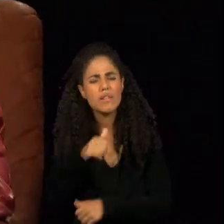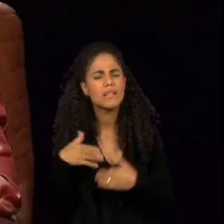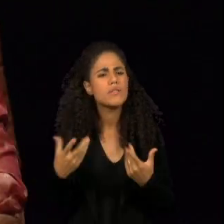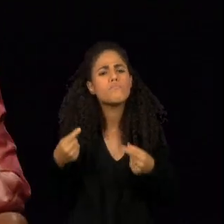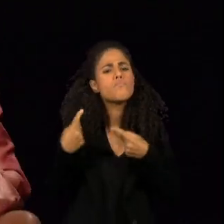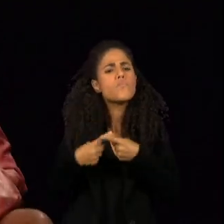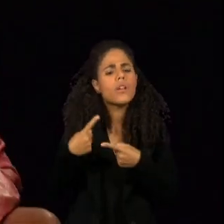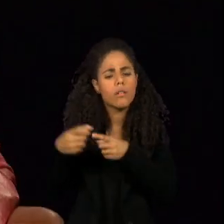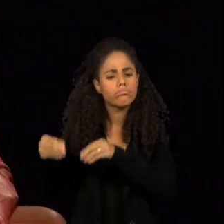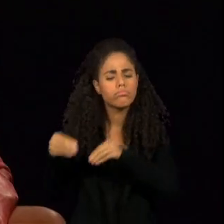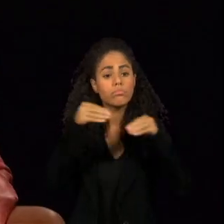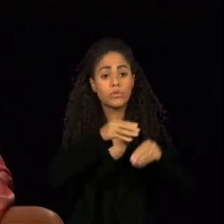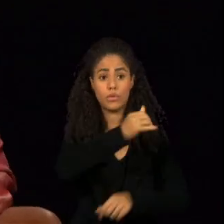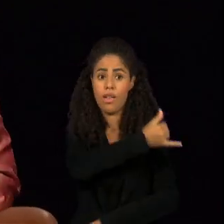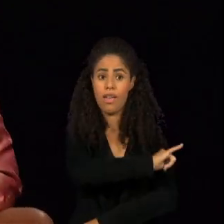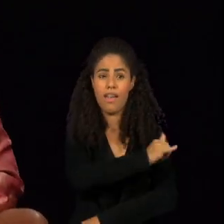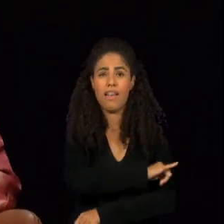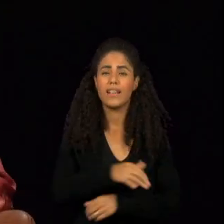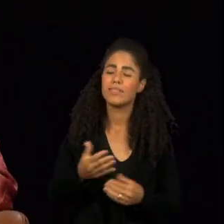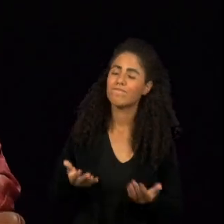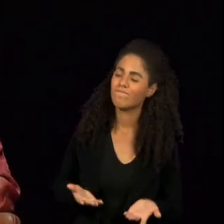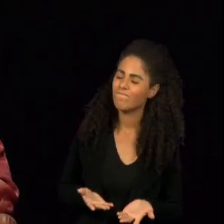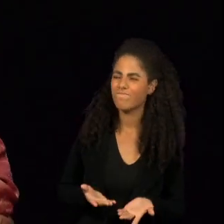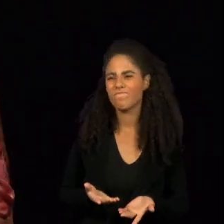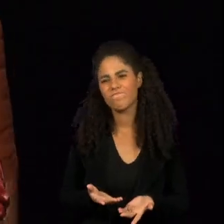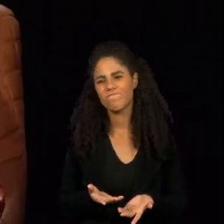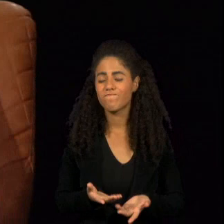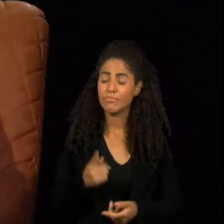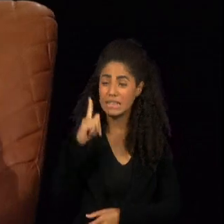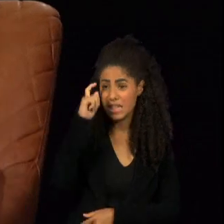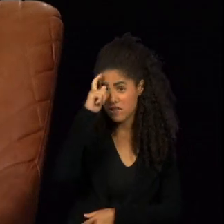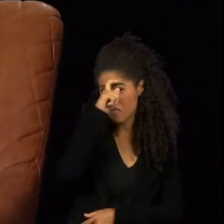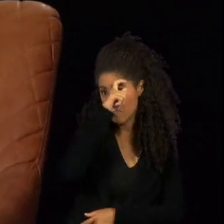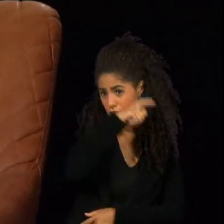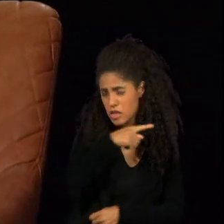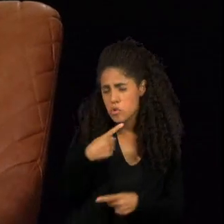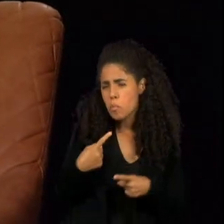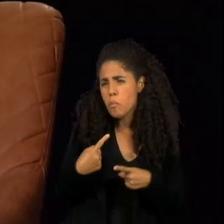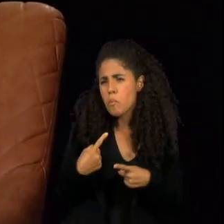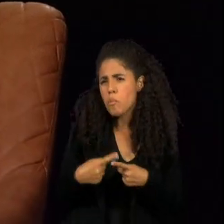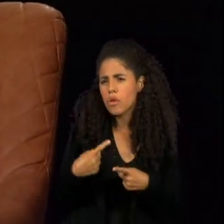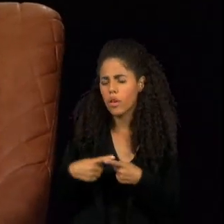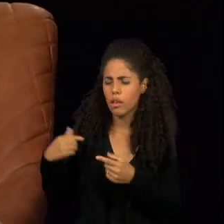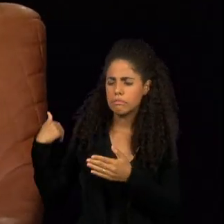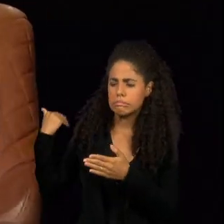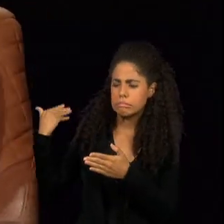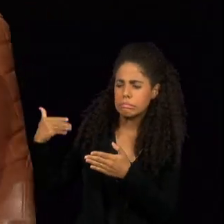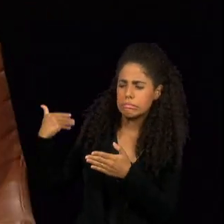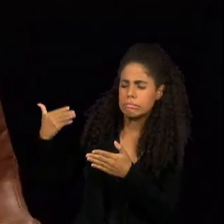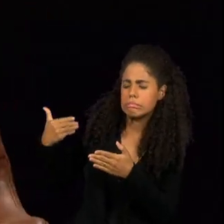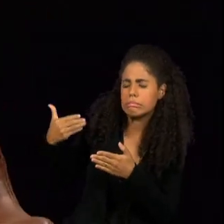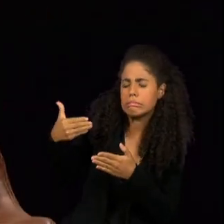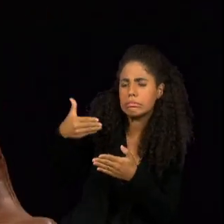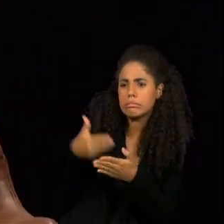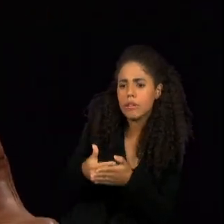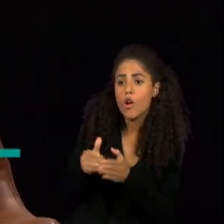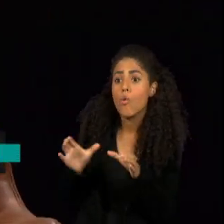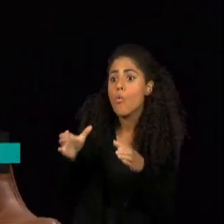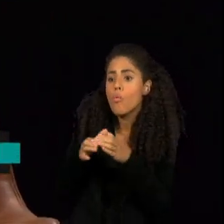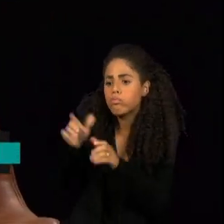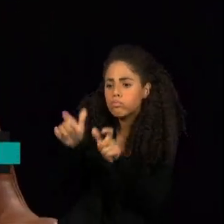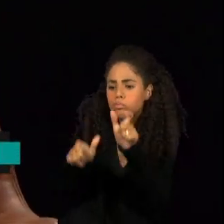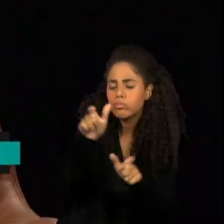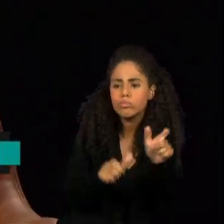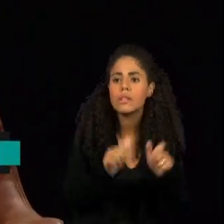Então, isso aí é meio complicado, né? Porque era uma época que as mulheres não tinham voz, né? Era uma época